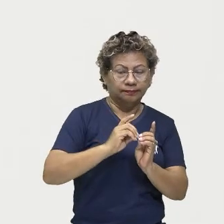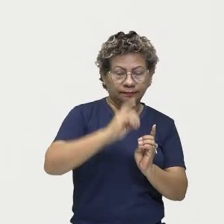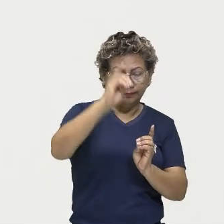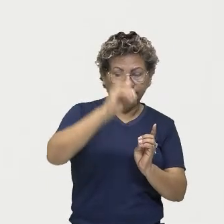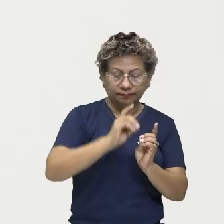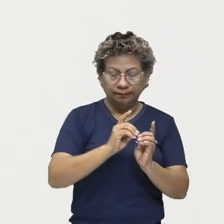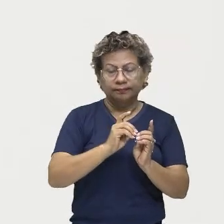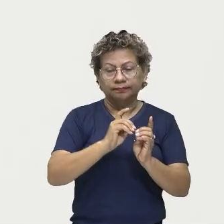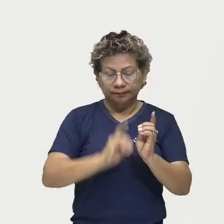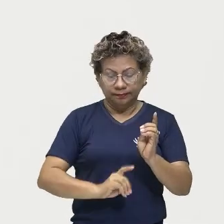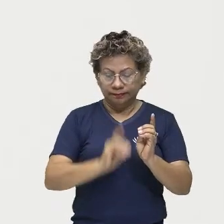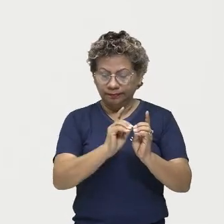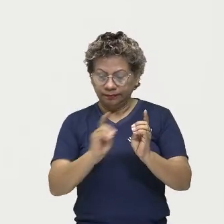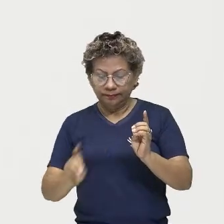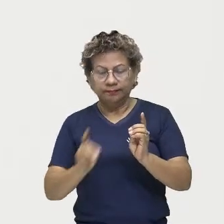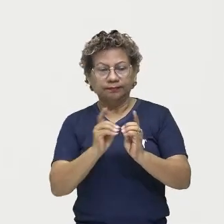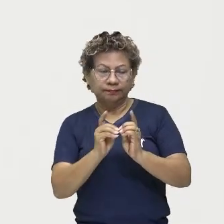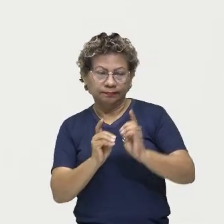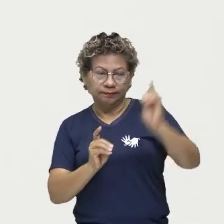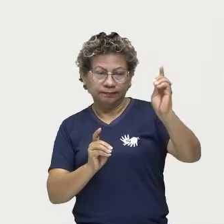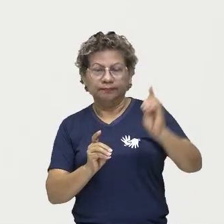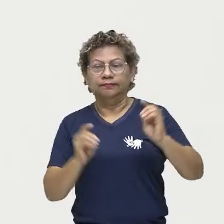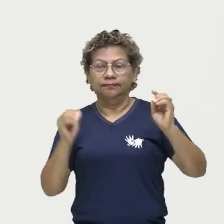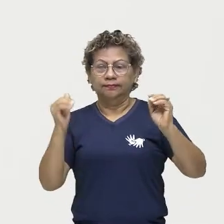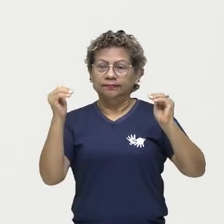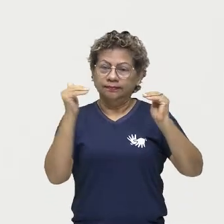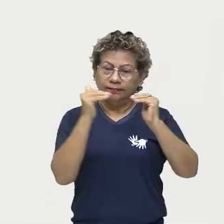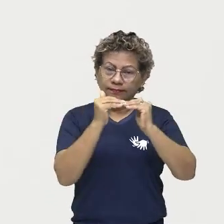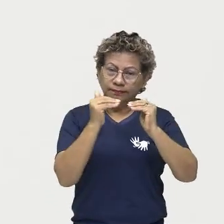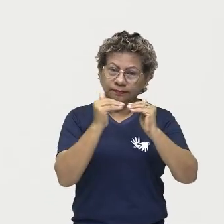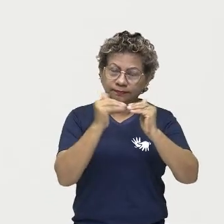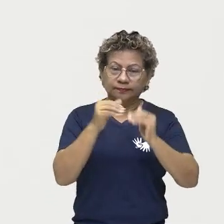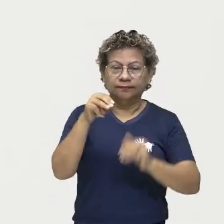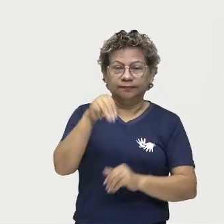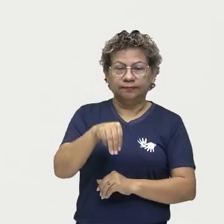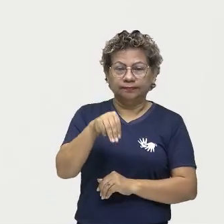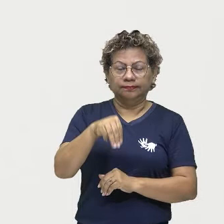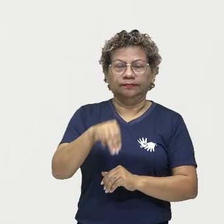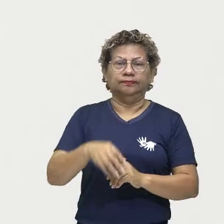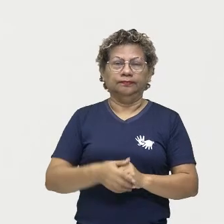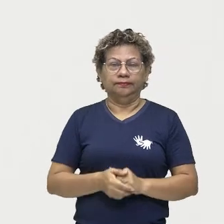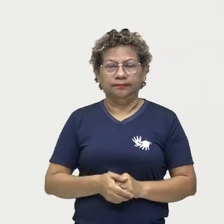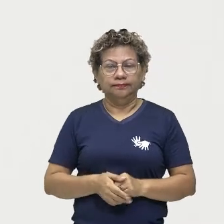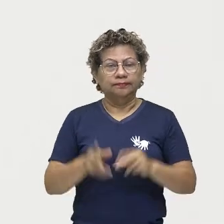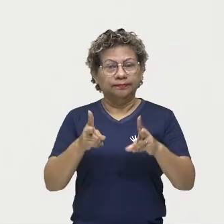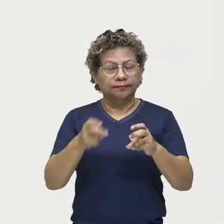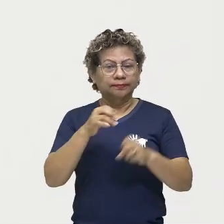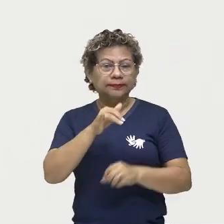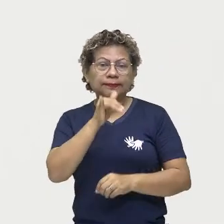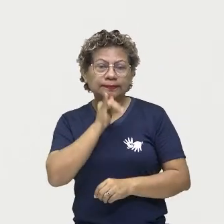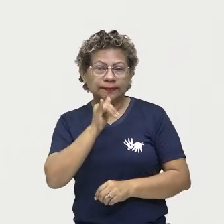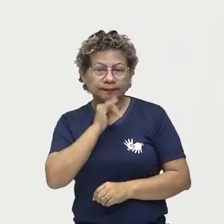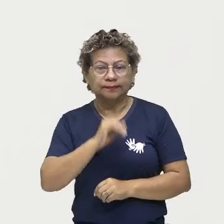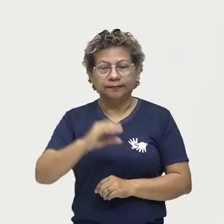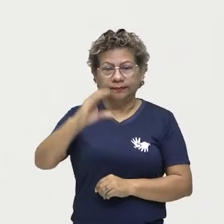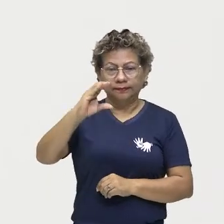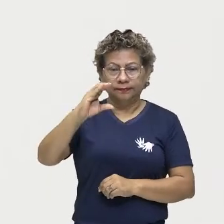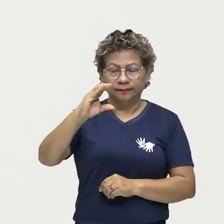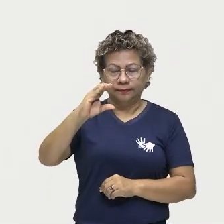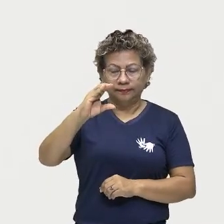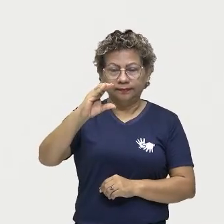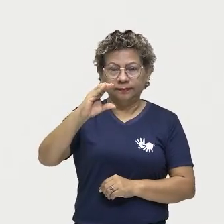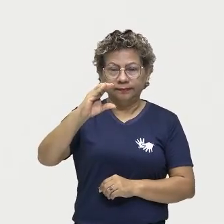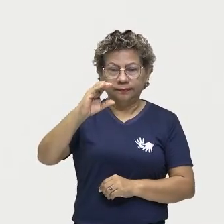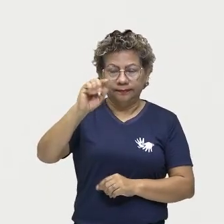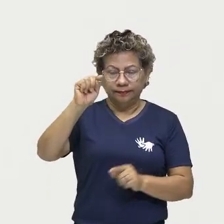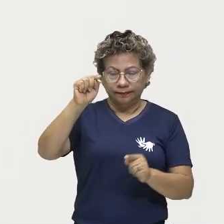essas medidas aqui são iguais. Suponhamos que do ponto M1 até o ponto C tenha